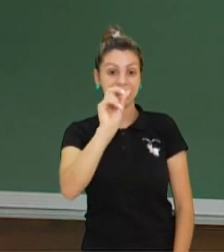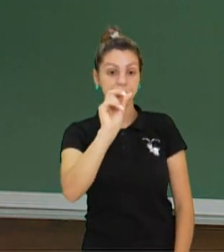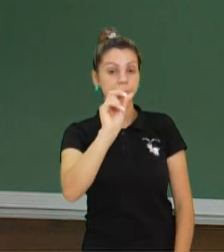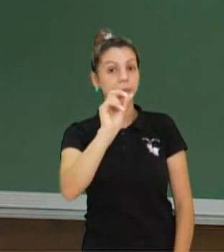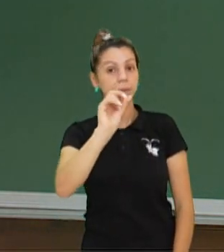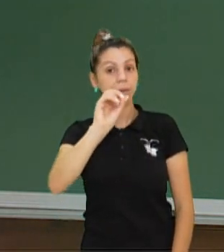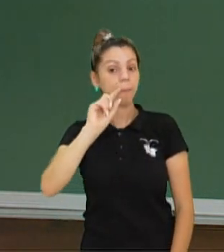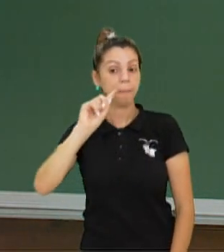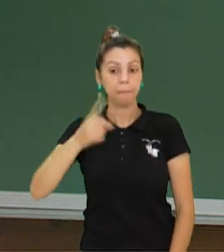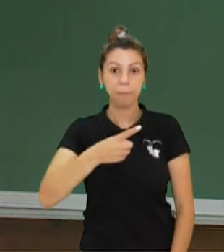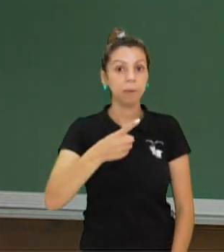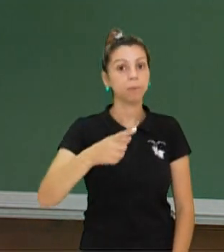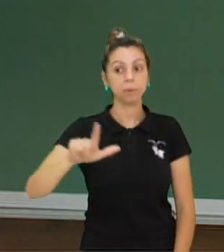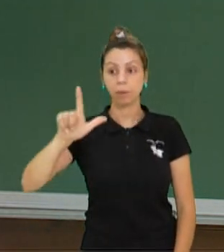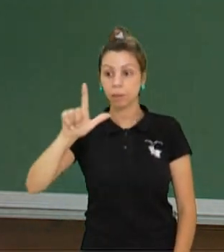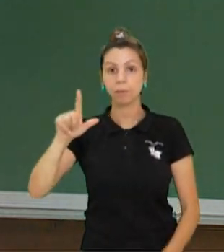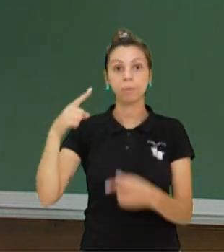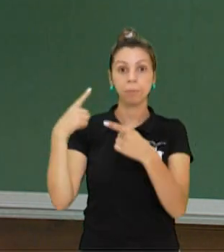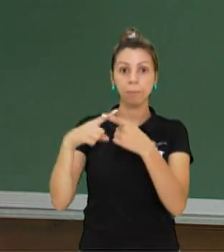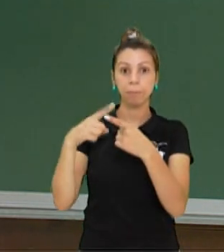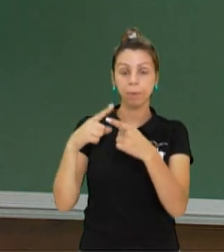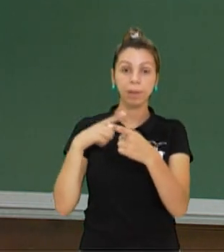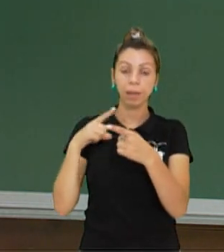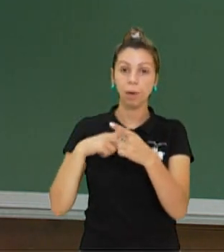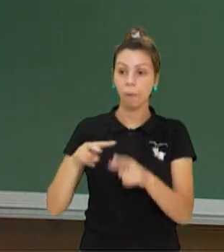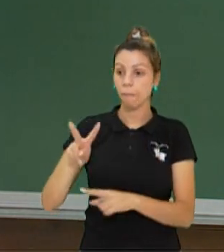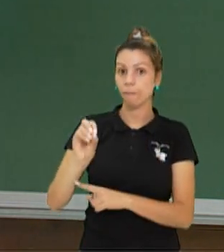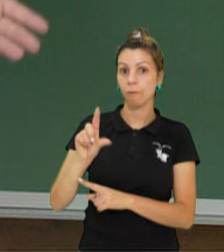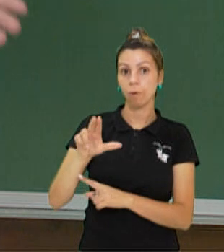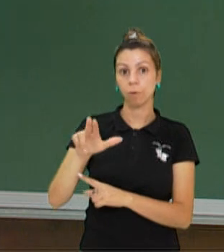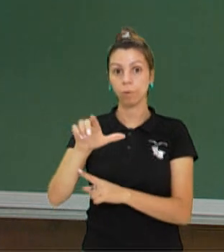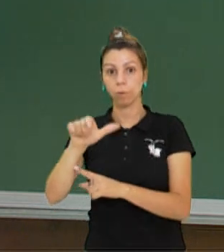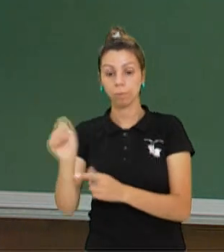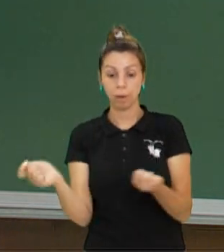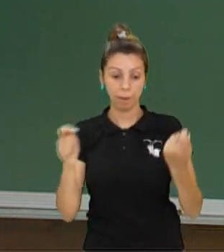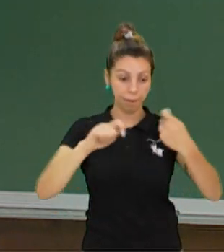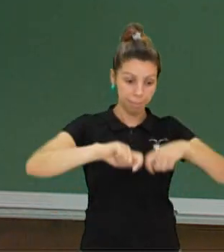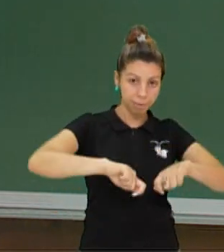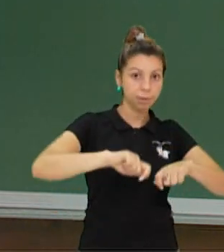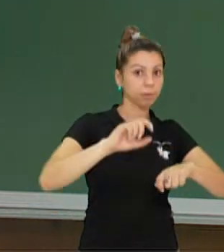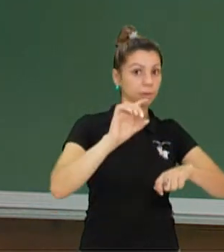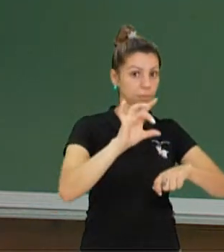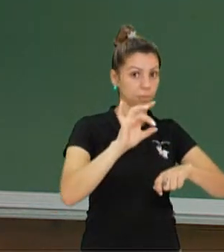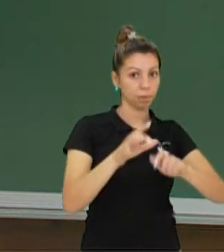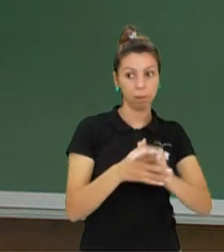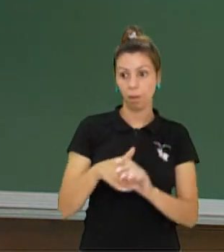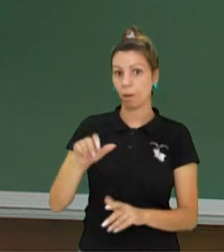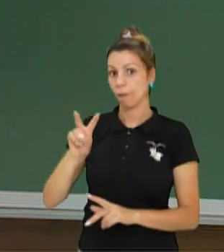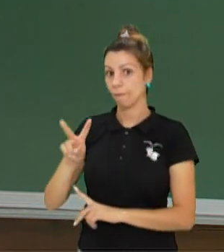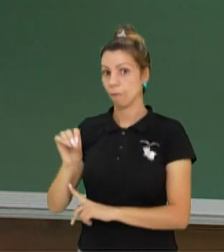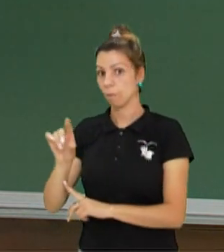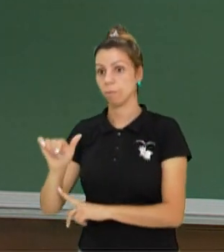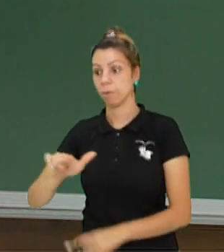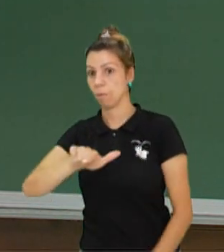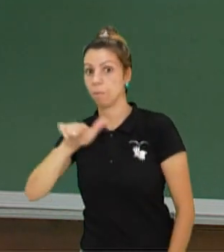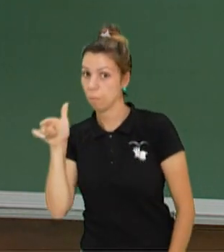ok? Por quê? Porque essa formulazinha me dá o volume, não me dá a capacidade. Capacidade é uma coisa, volume é outra, ok?